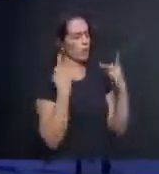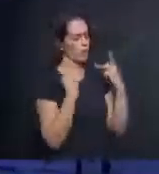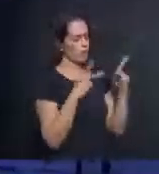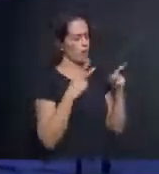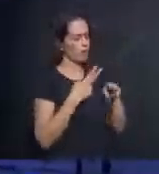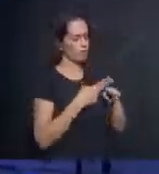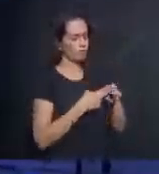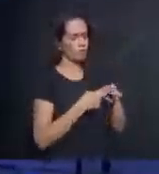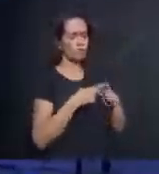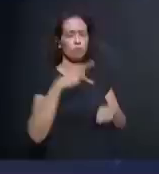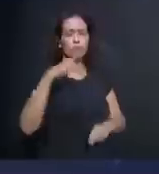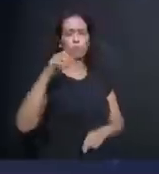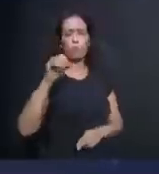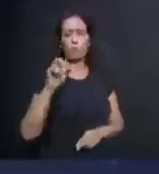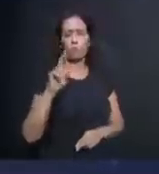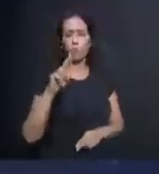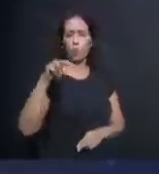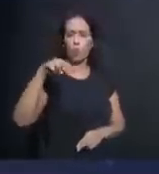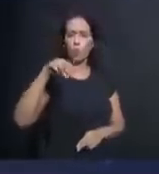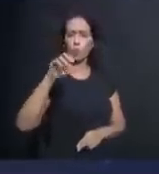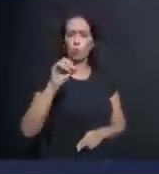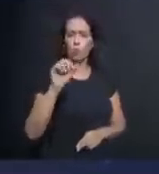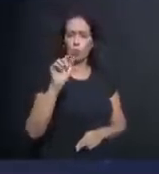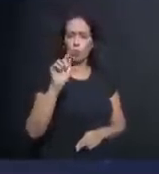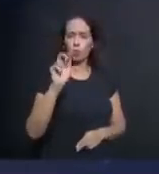Gente, vocês não imaginam a zica que estava lá.